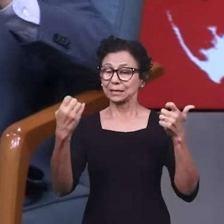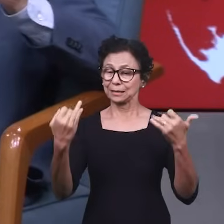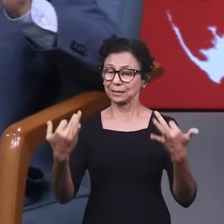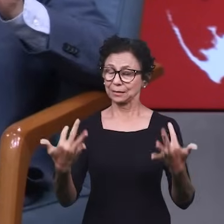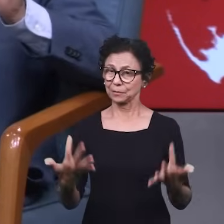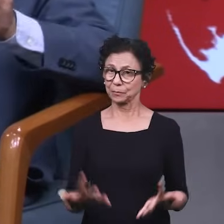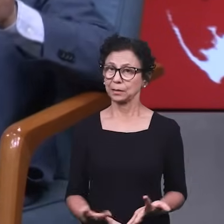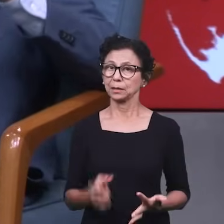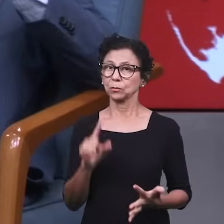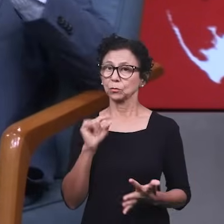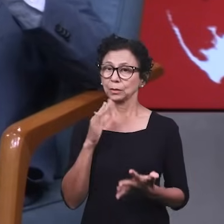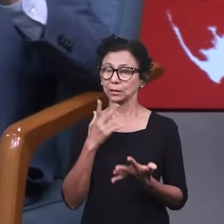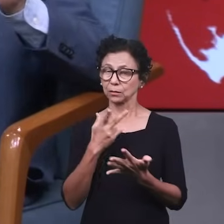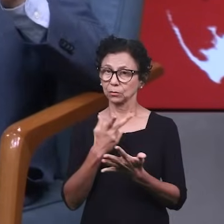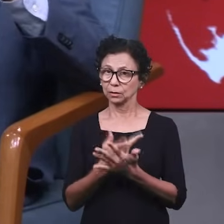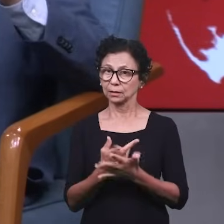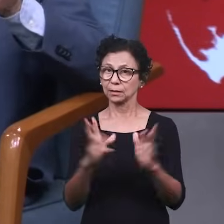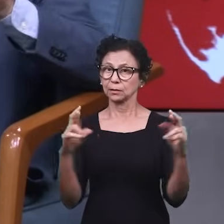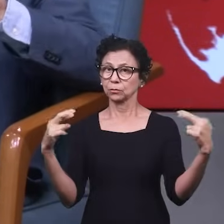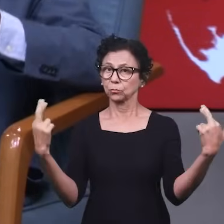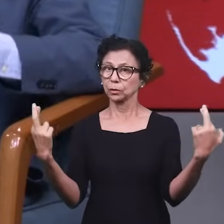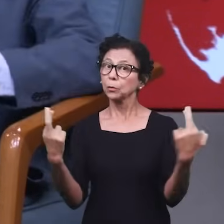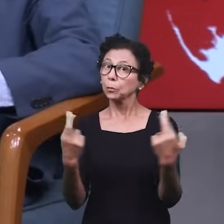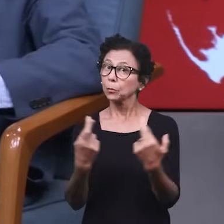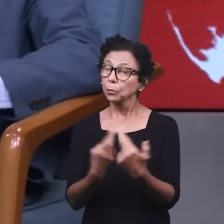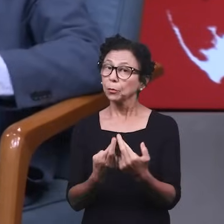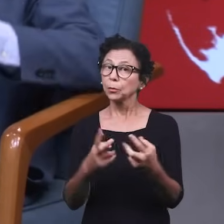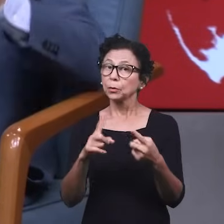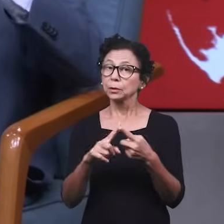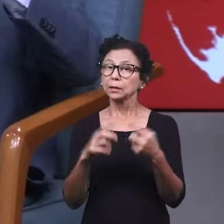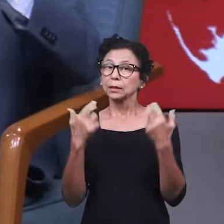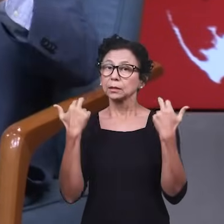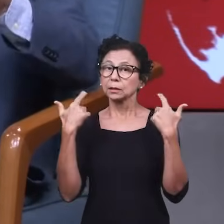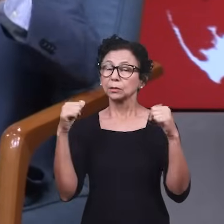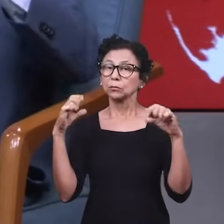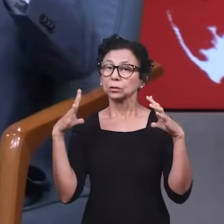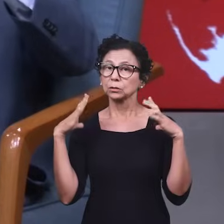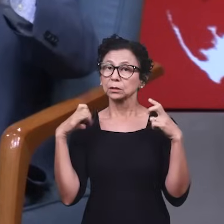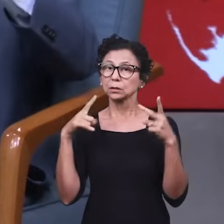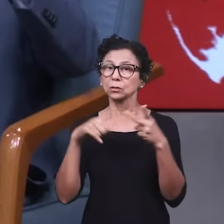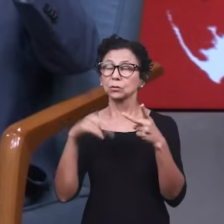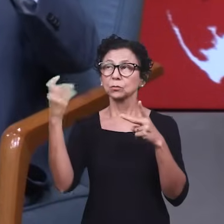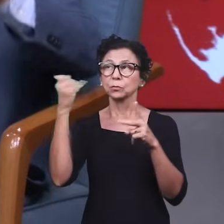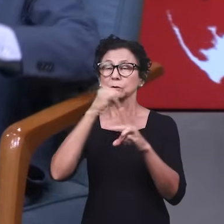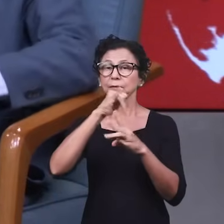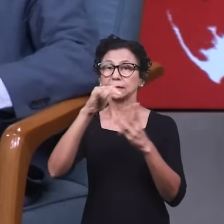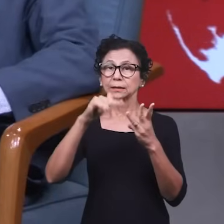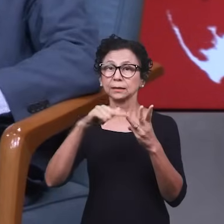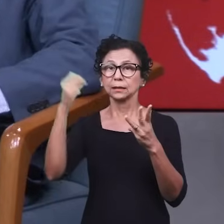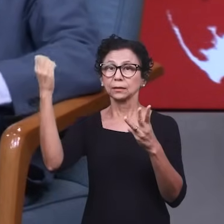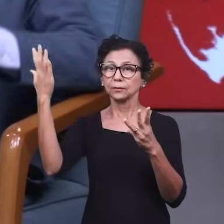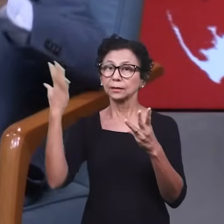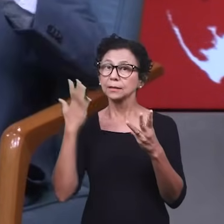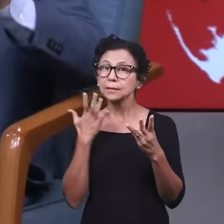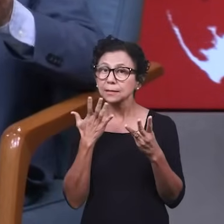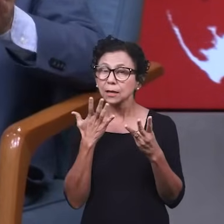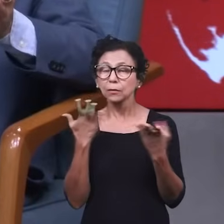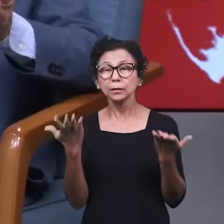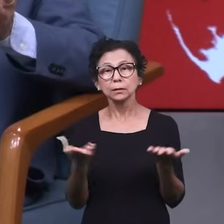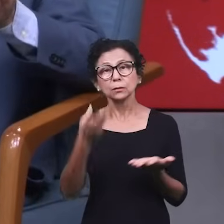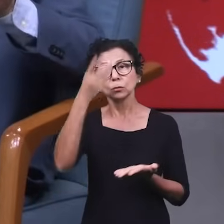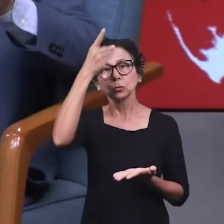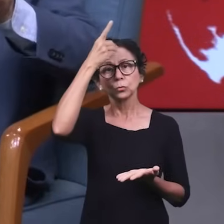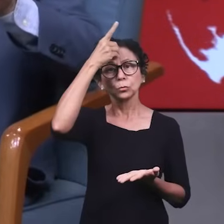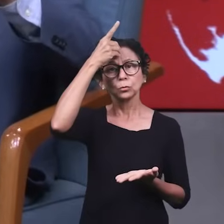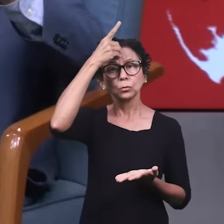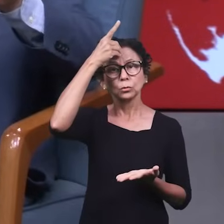diz claramente o que acontece quando vocês se reúnem. Tem língua, tem profecia, tem revelação. Então o dom